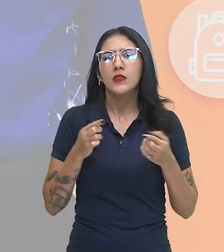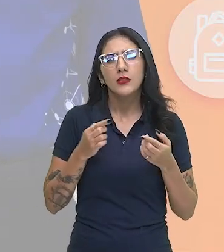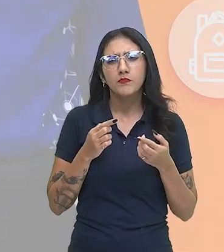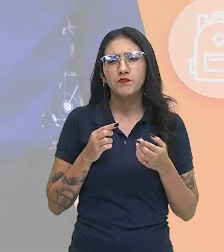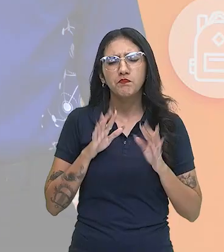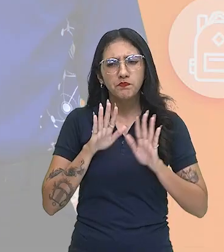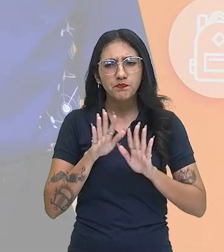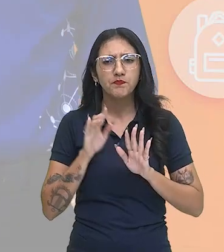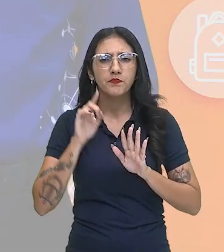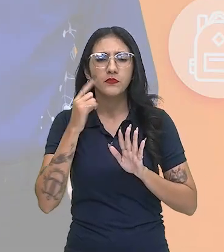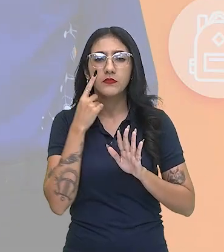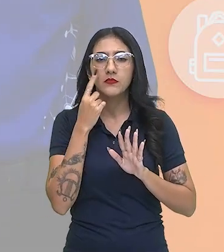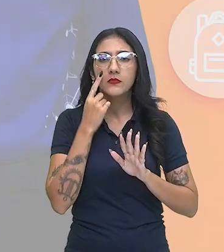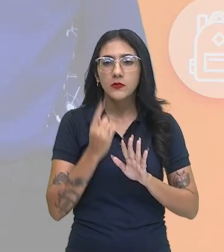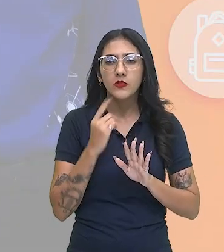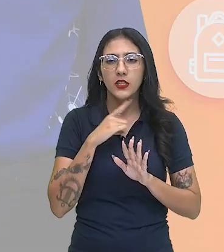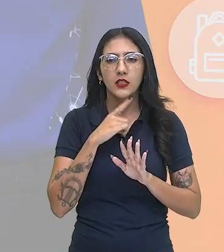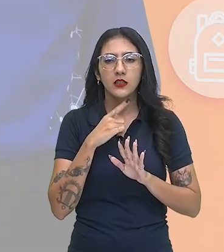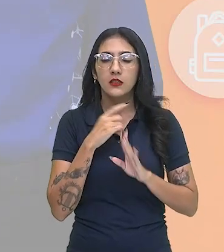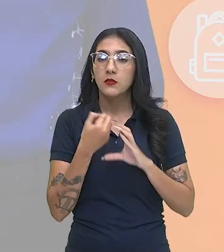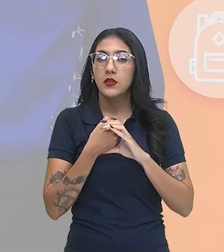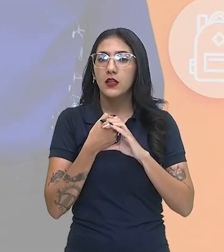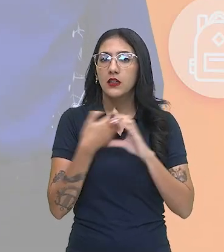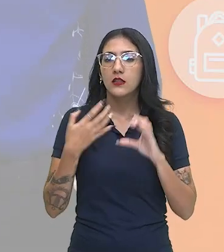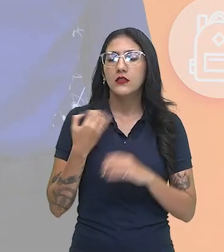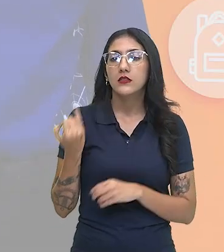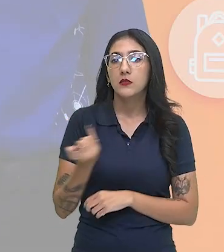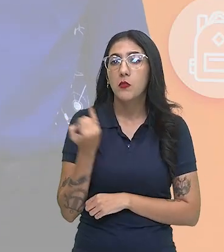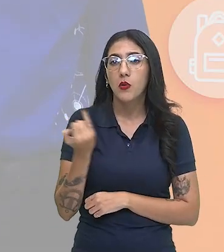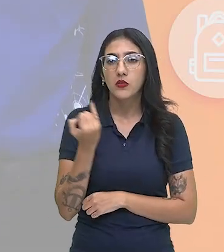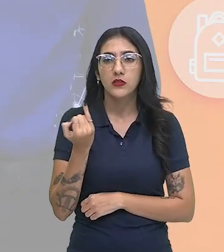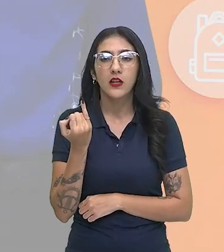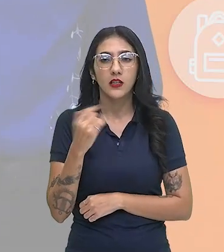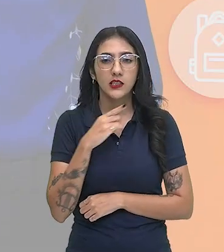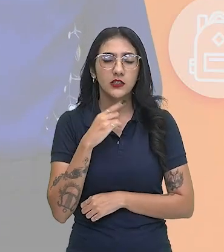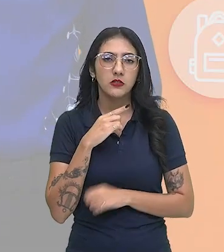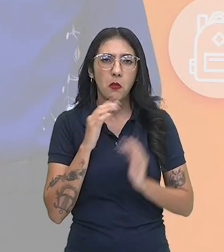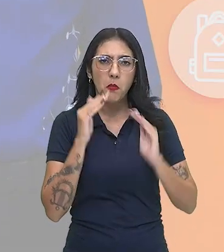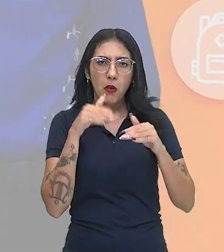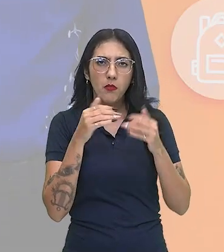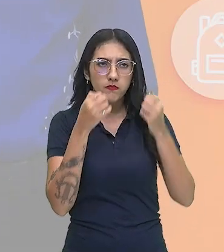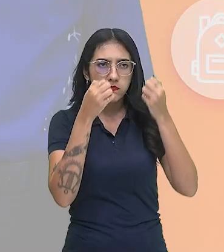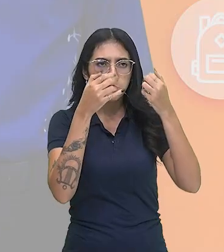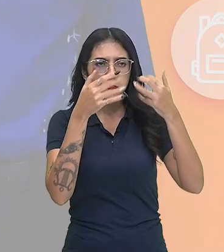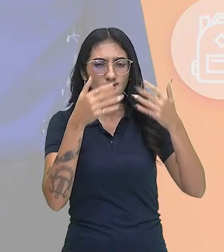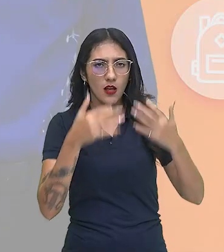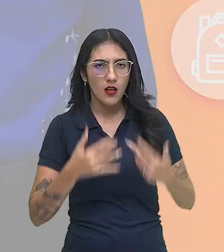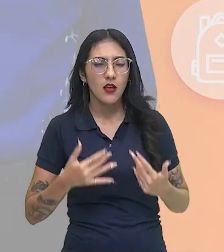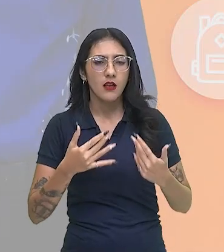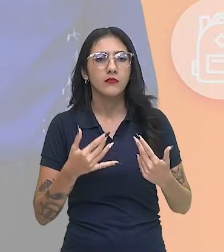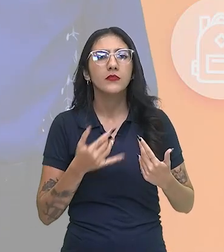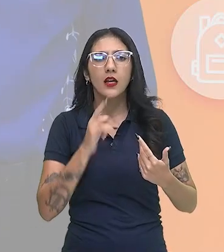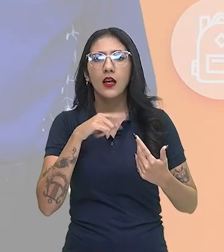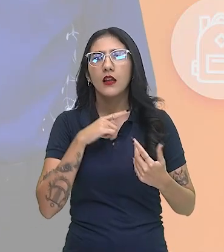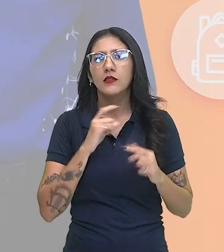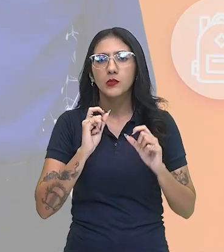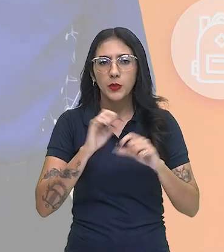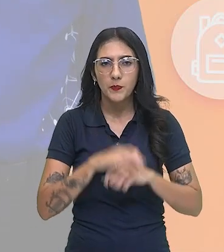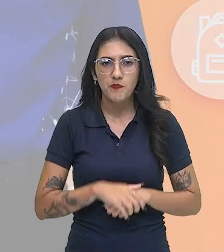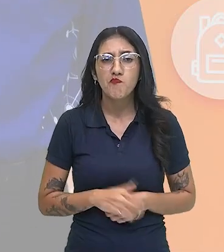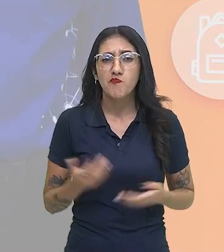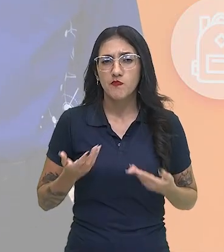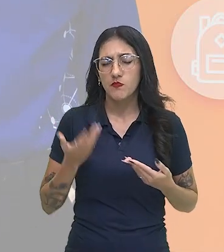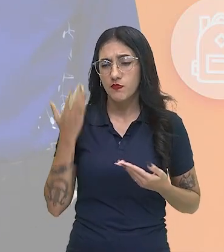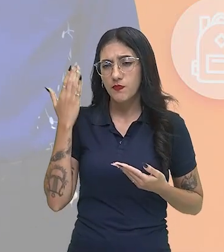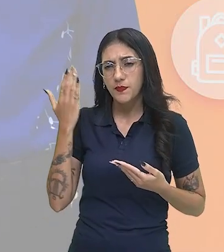interessante, que a tese ao qual nós nos debruçamos para apresentar para vocês, ela diz o seguinte, que naquela